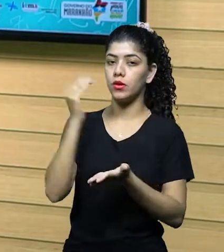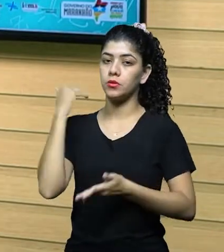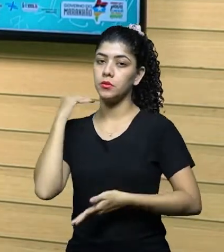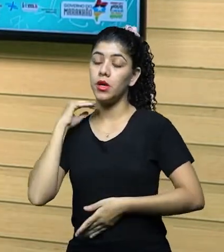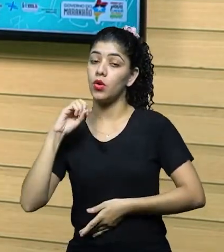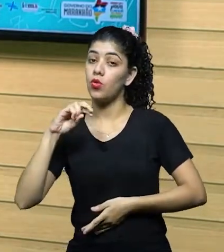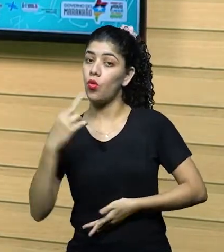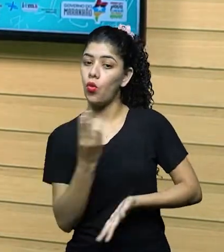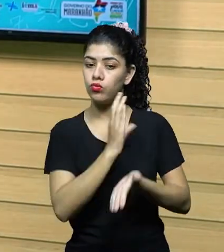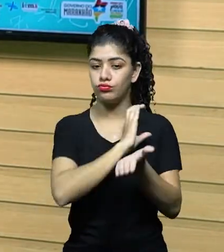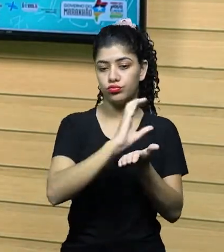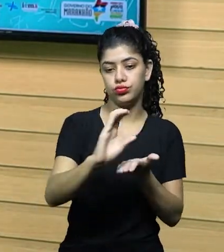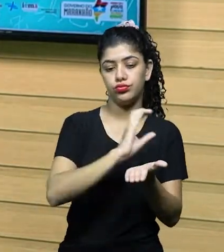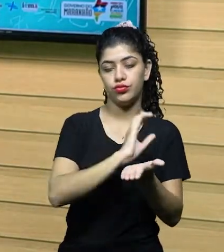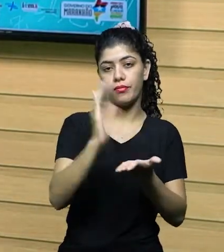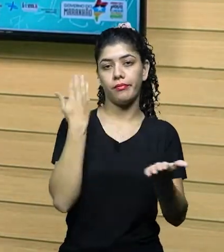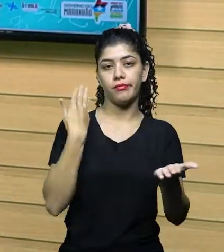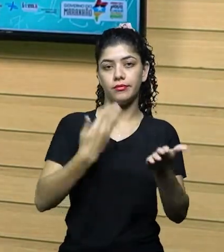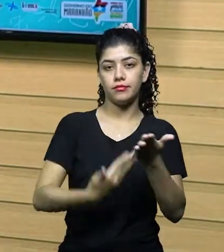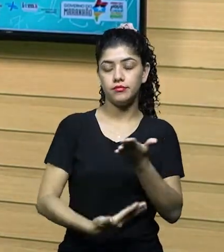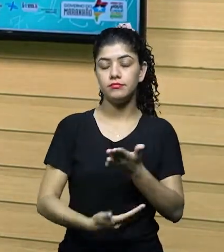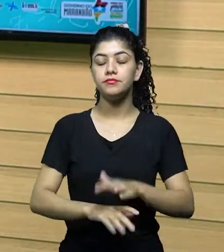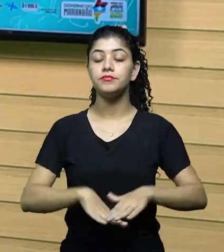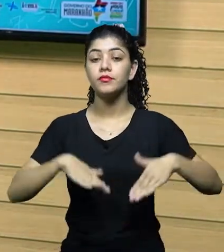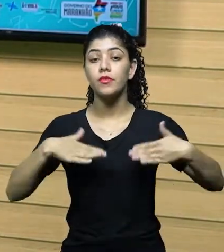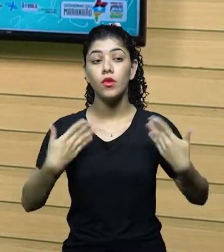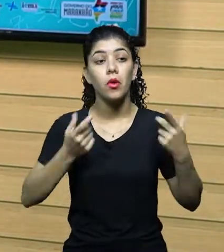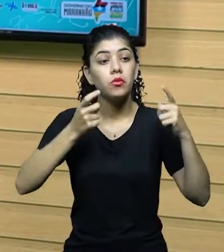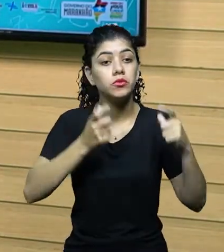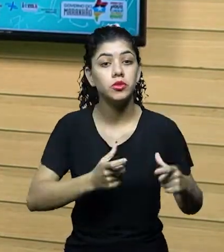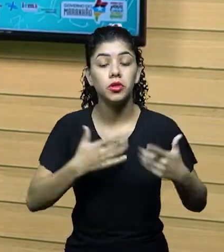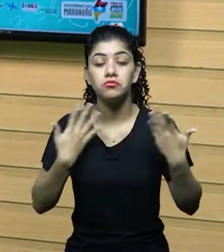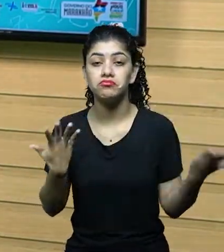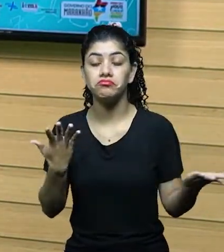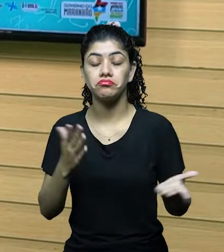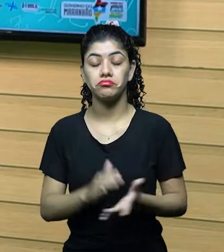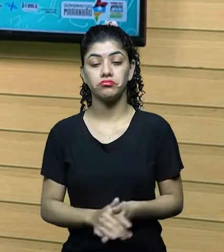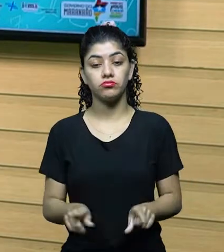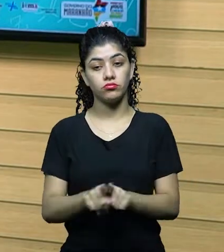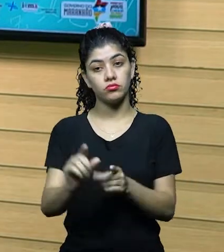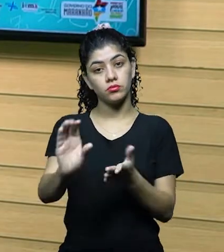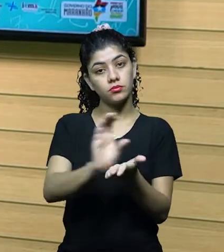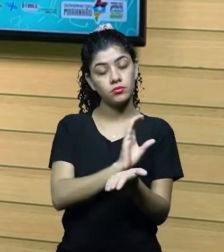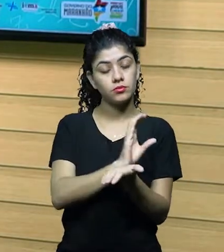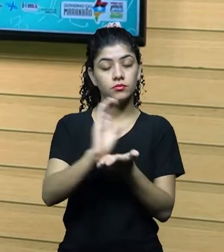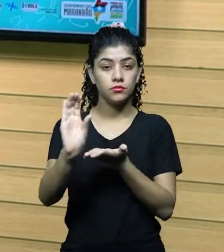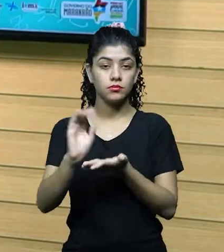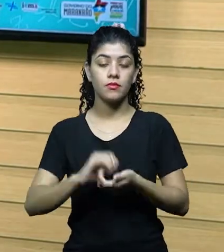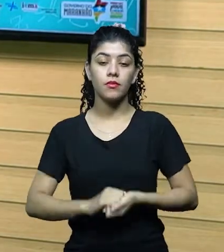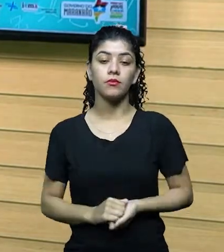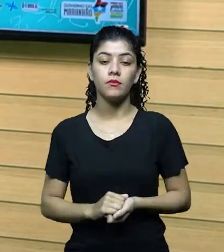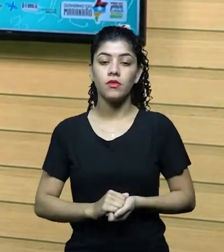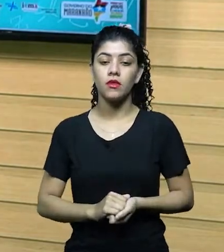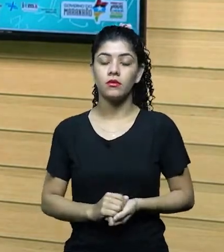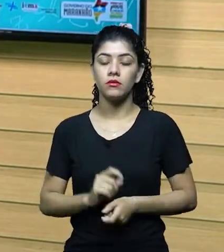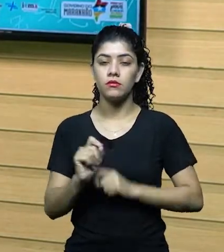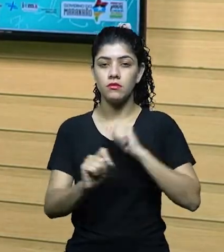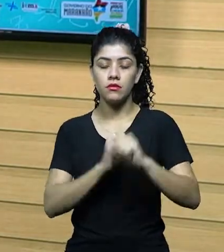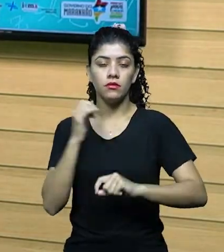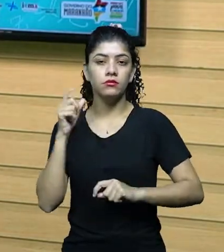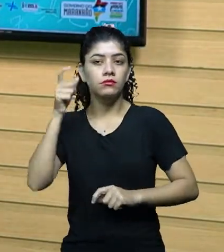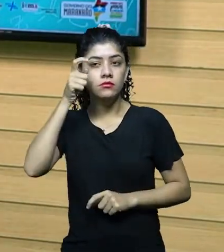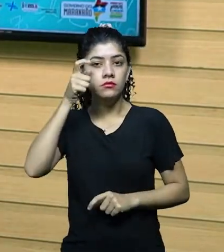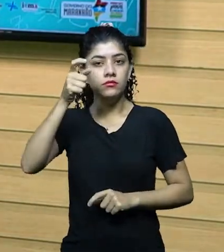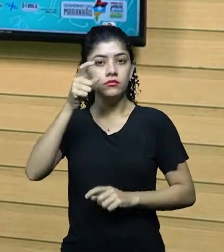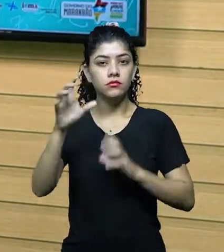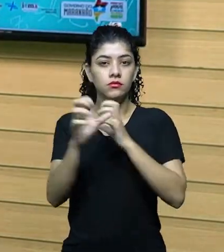ou se está saindo, né? E para onde esse dinheiro está saindo e o dinheiro que está entrando, da onde vem. Então é muito interessante